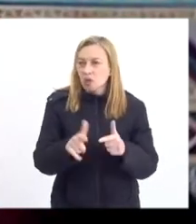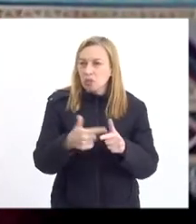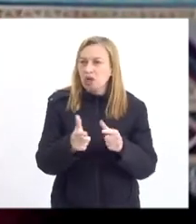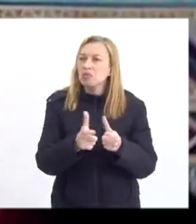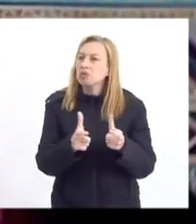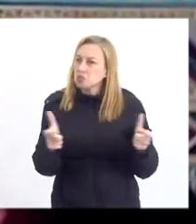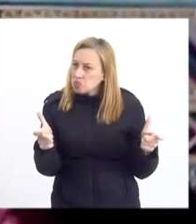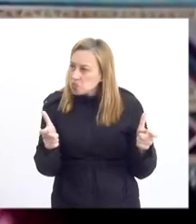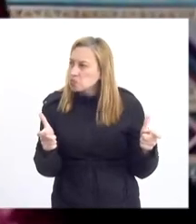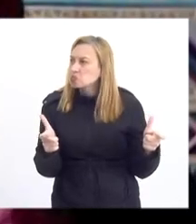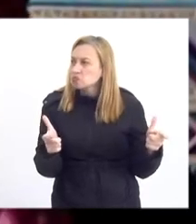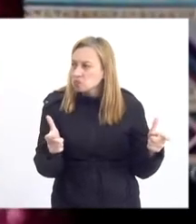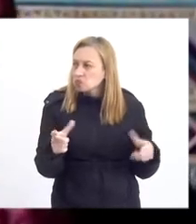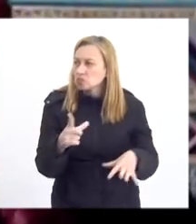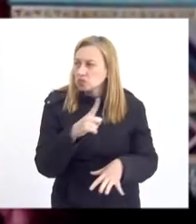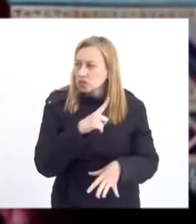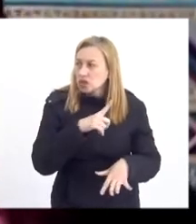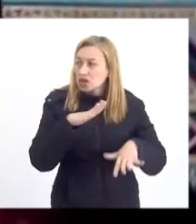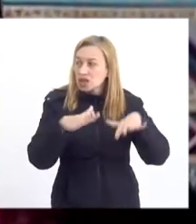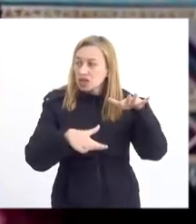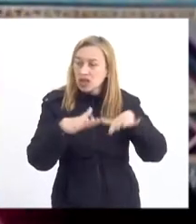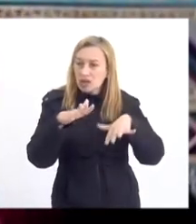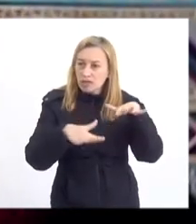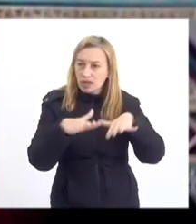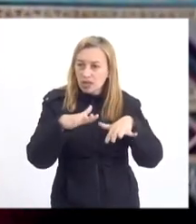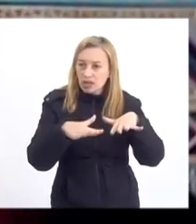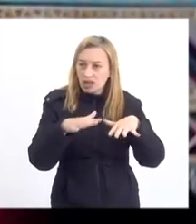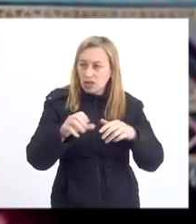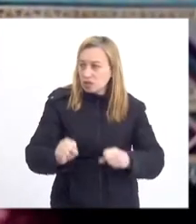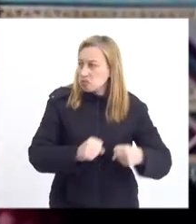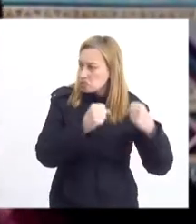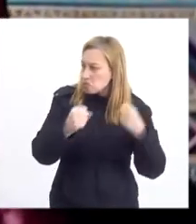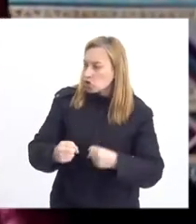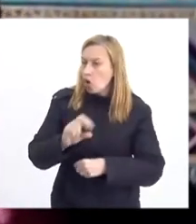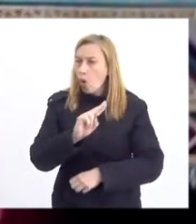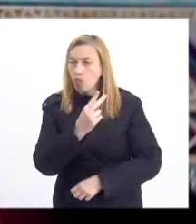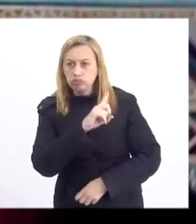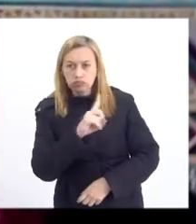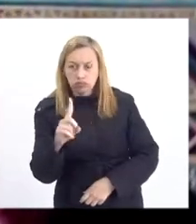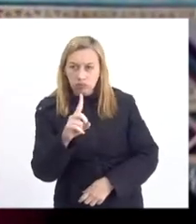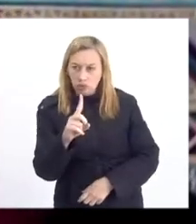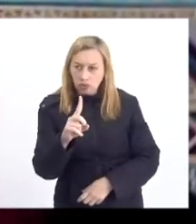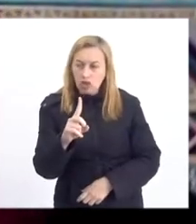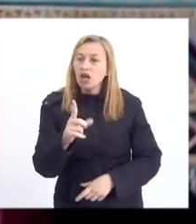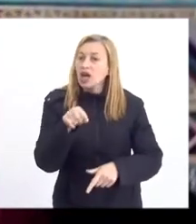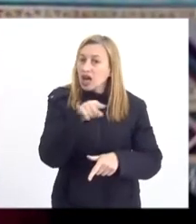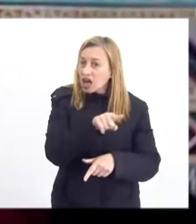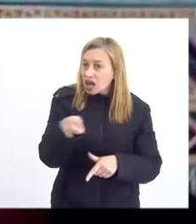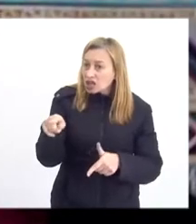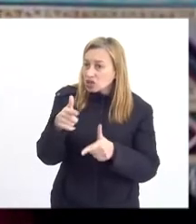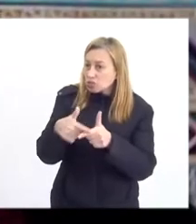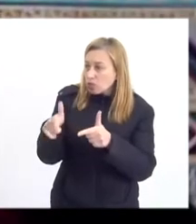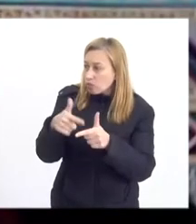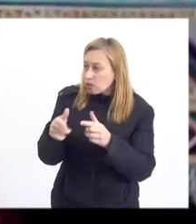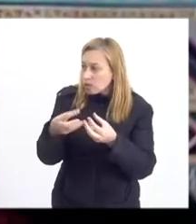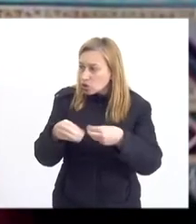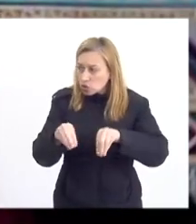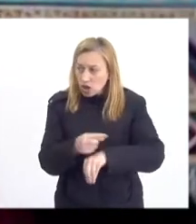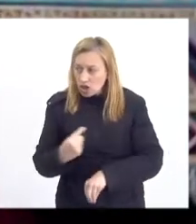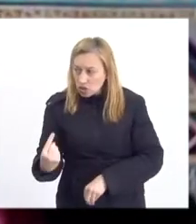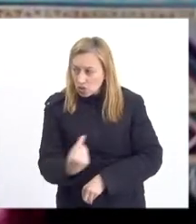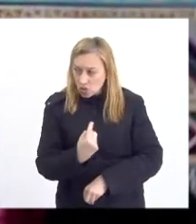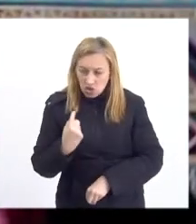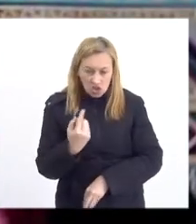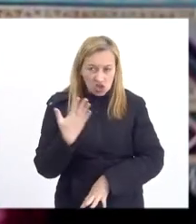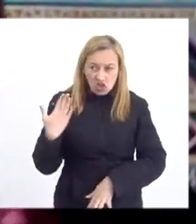próximos períodos, que independente de estarmos no poder ou não, esses problemas vão nos afetar